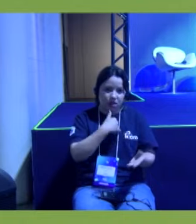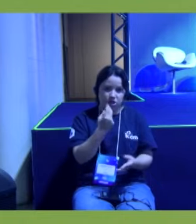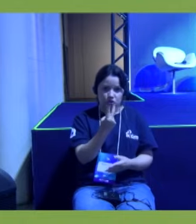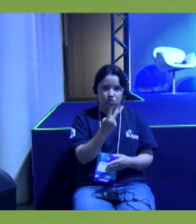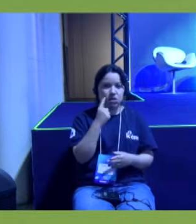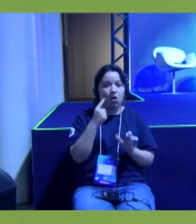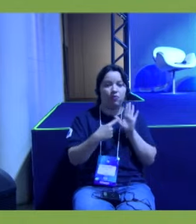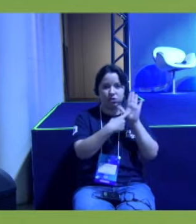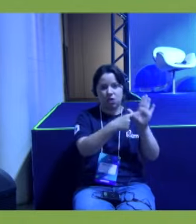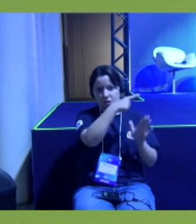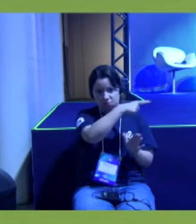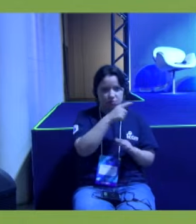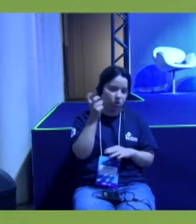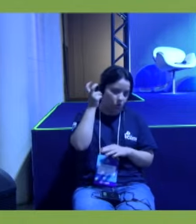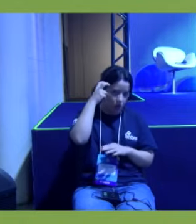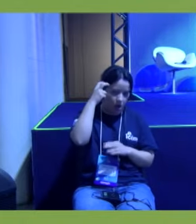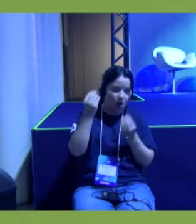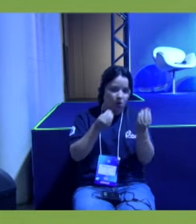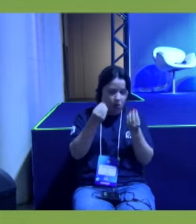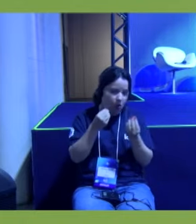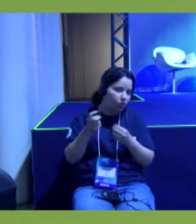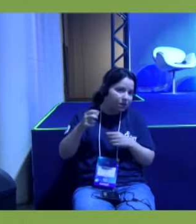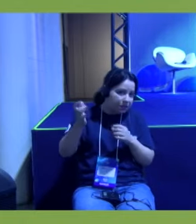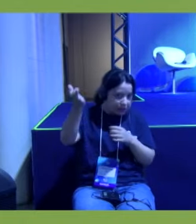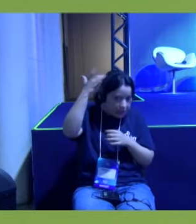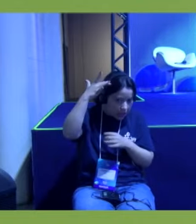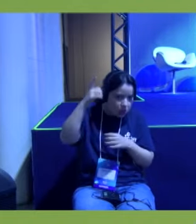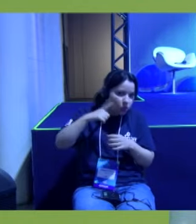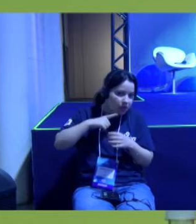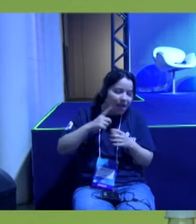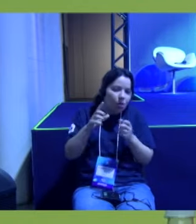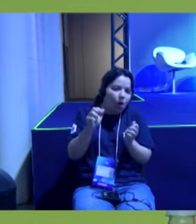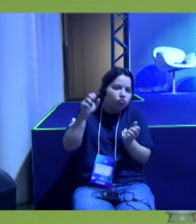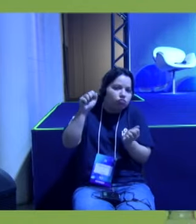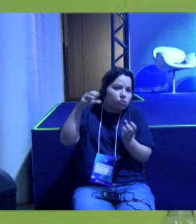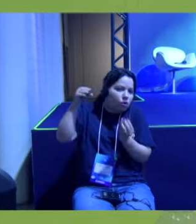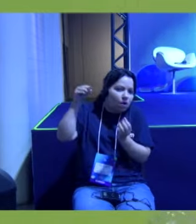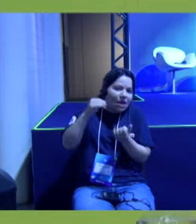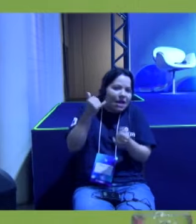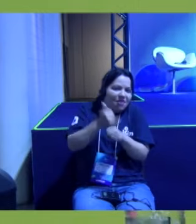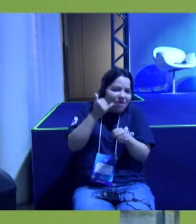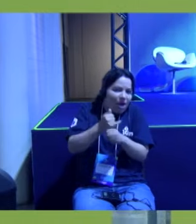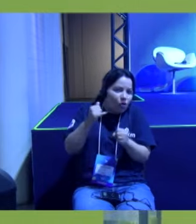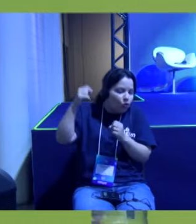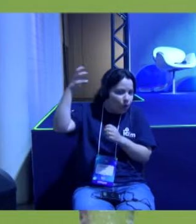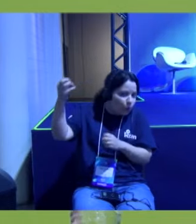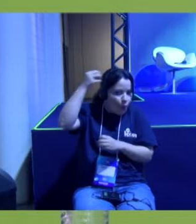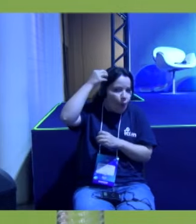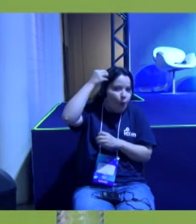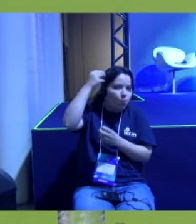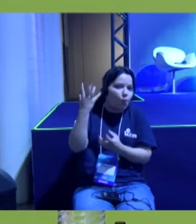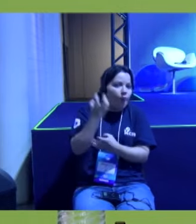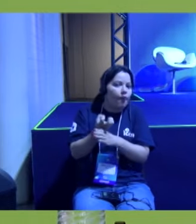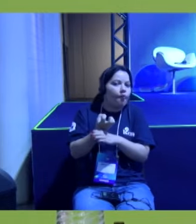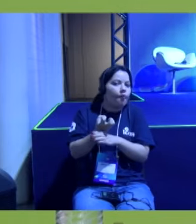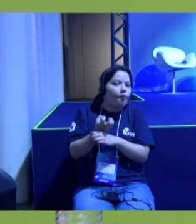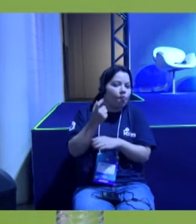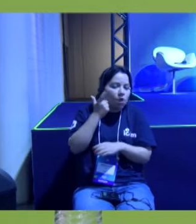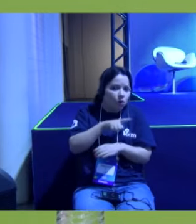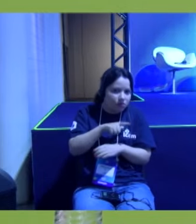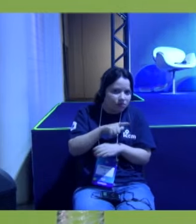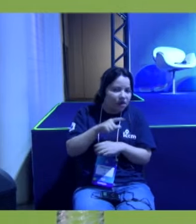aqui, né? Então ela tem os eletrodos na cabeça dela, é um imã, ela gruda isso aqui na cabecinha dela e isso aqui